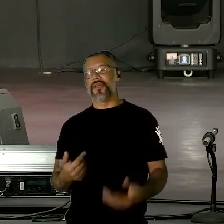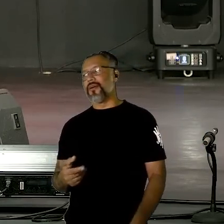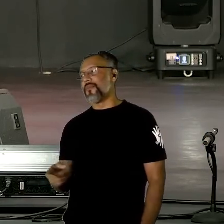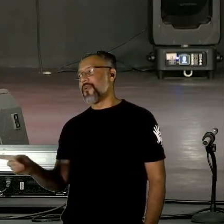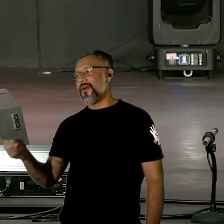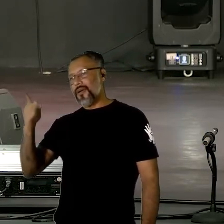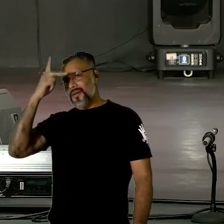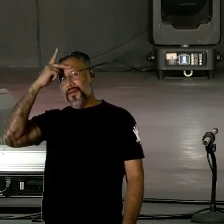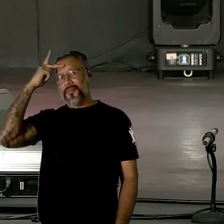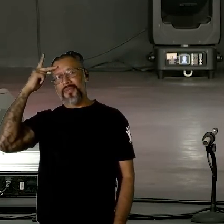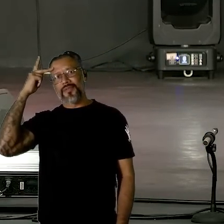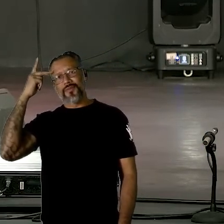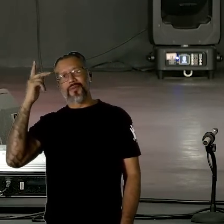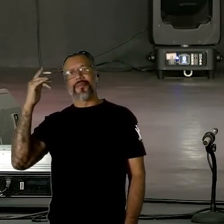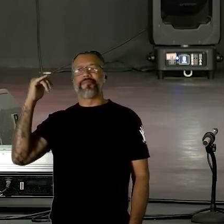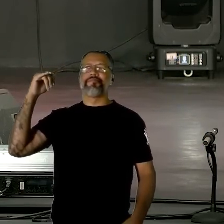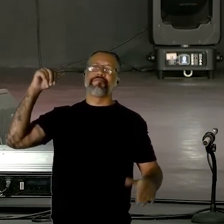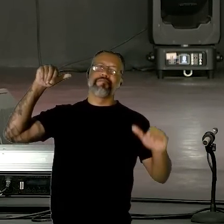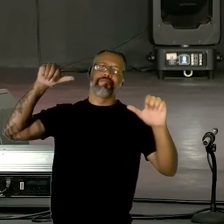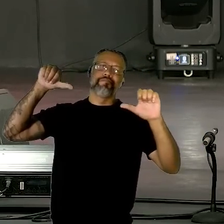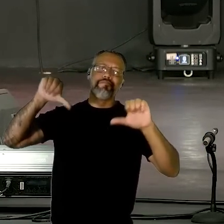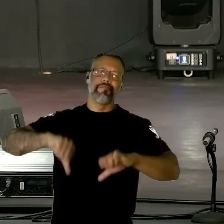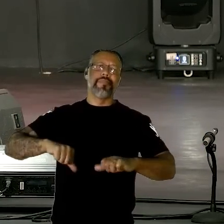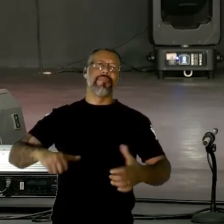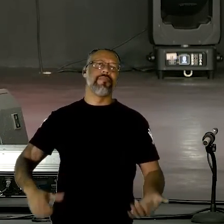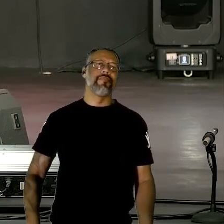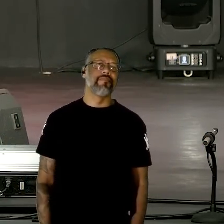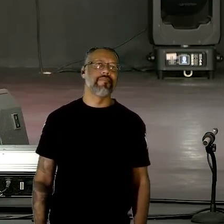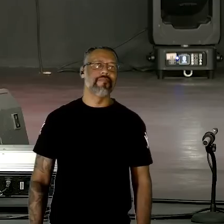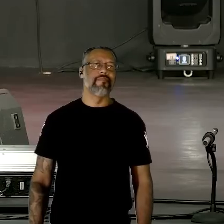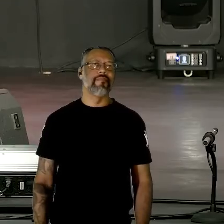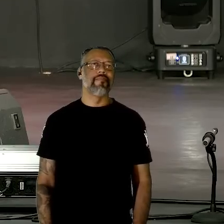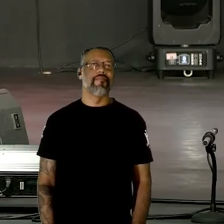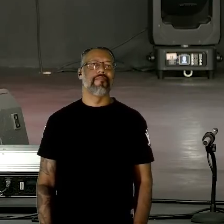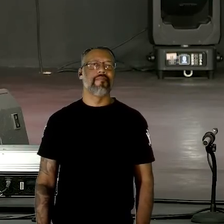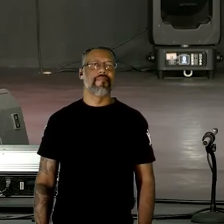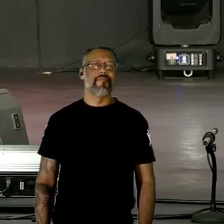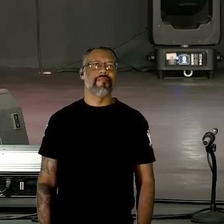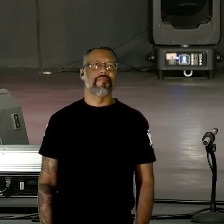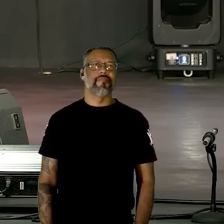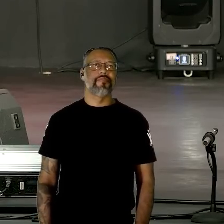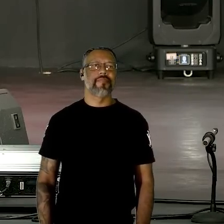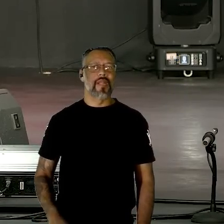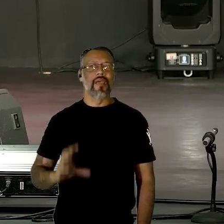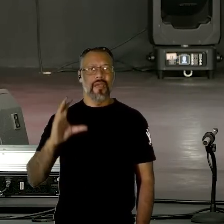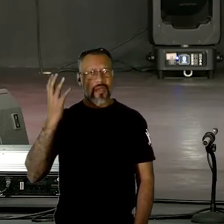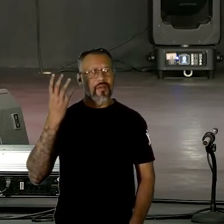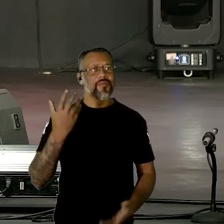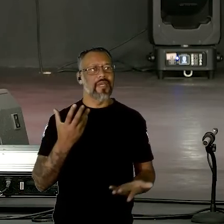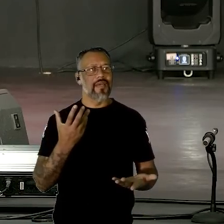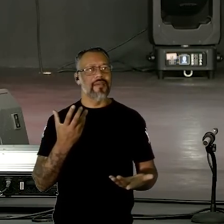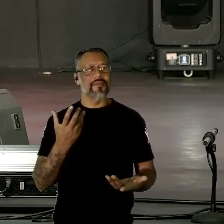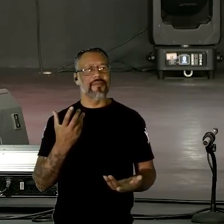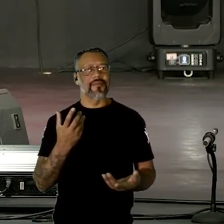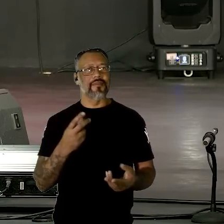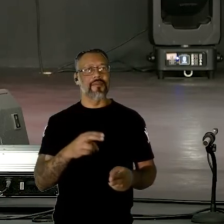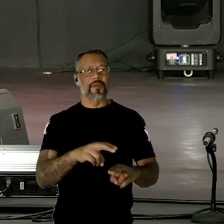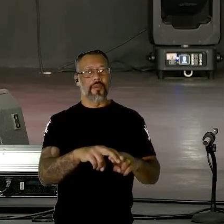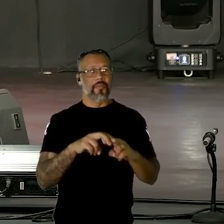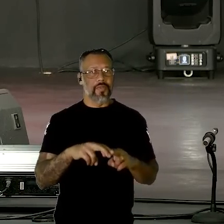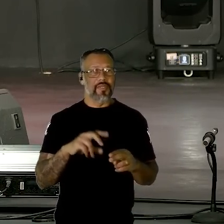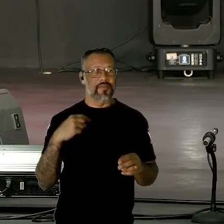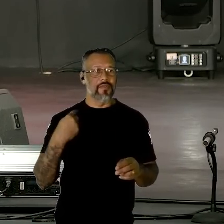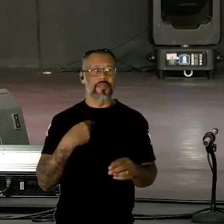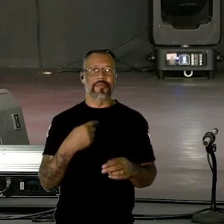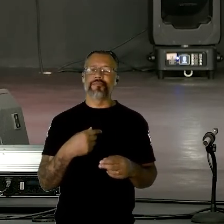pior do que quando foi expulso a primeira vez assim acontecerá essa geração perversa é por isso que a gente não expulsa demão de